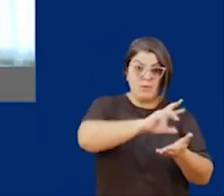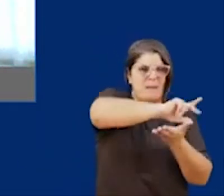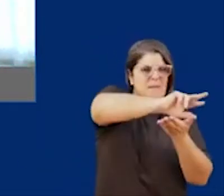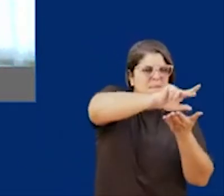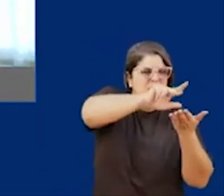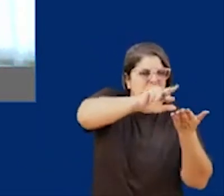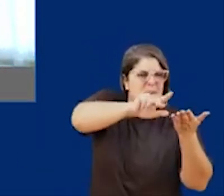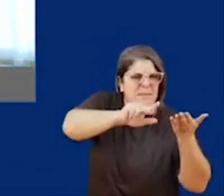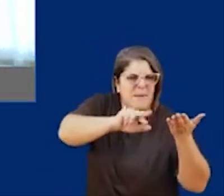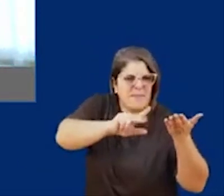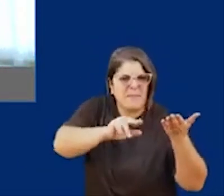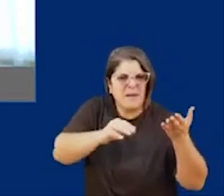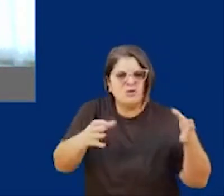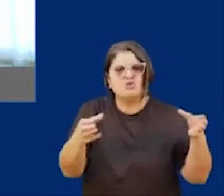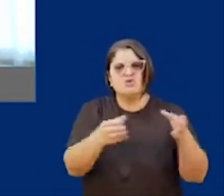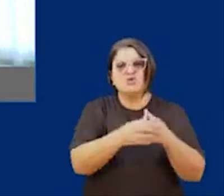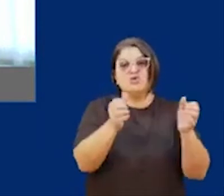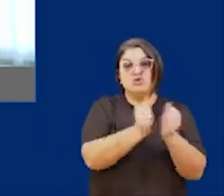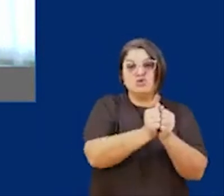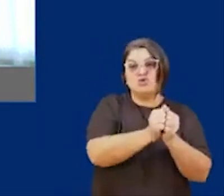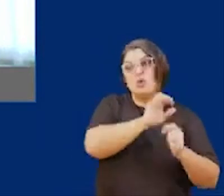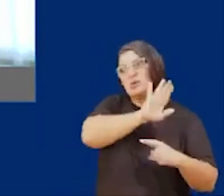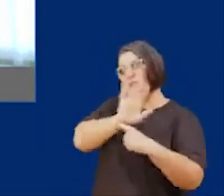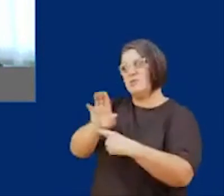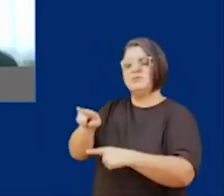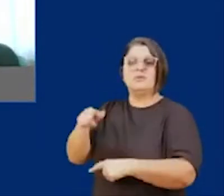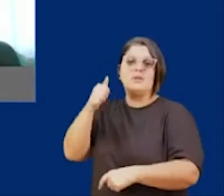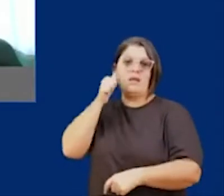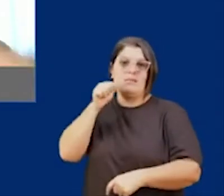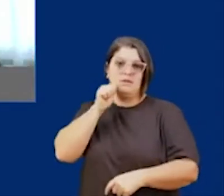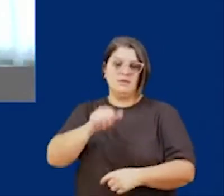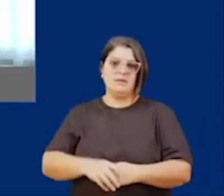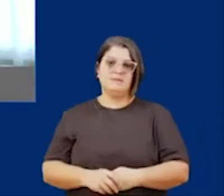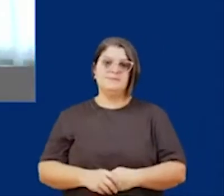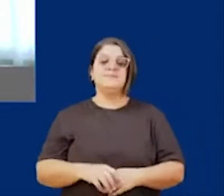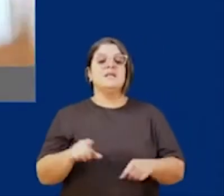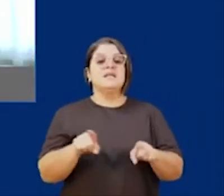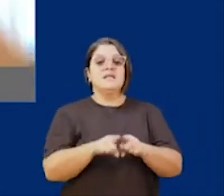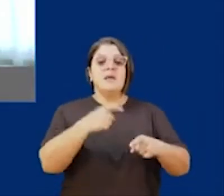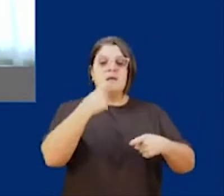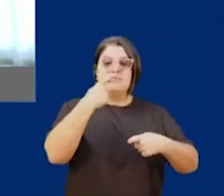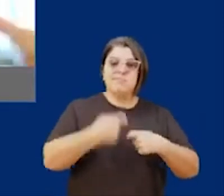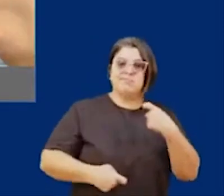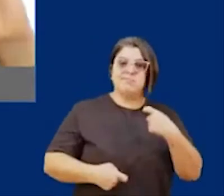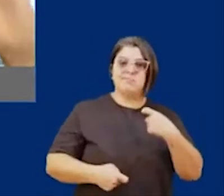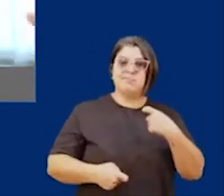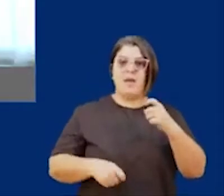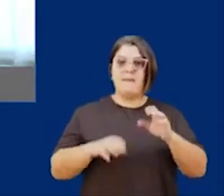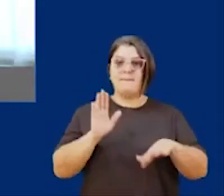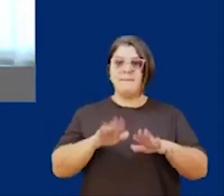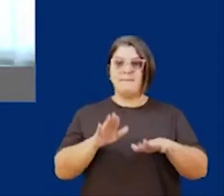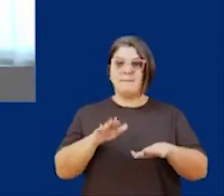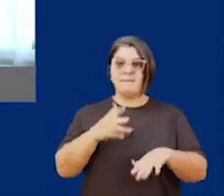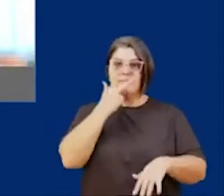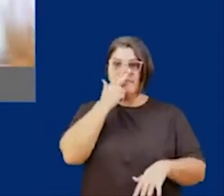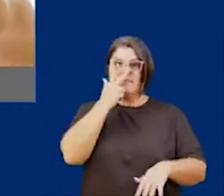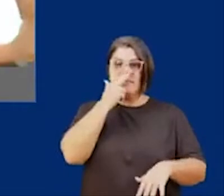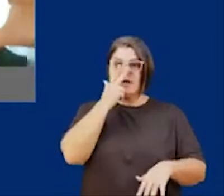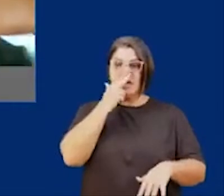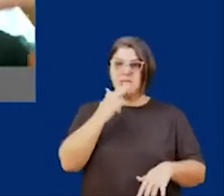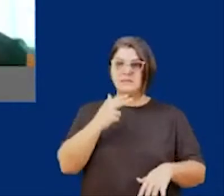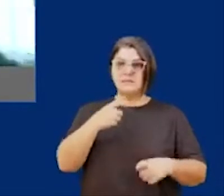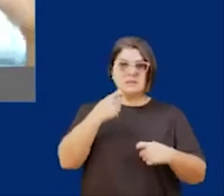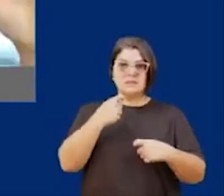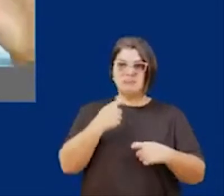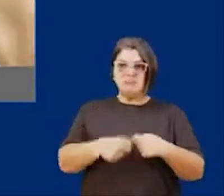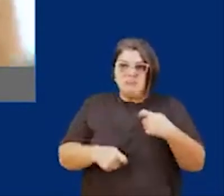falou essa questão da sexualização, e tem outro lado, né, Dani, que é também fala assim, é como quase que vira uma pessoa assexuada, e que agora sua função é ser mãe, e ser